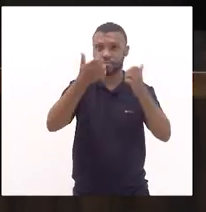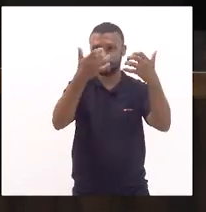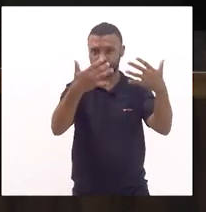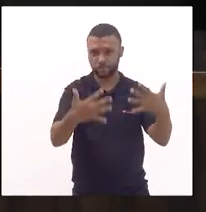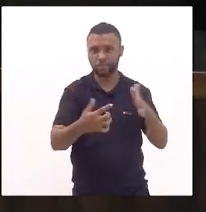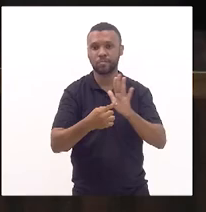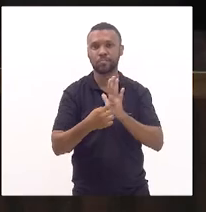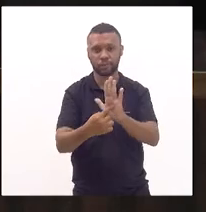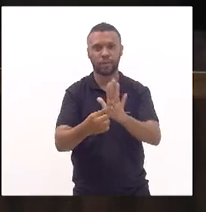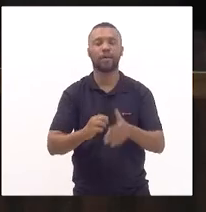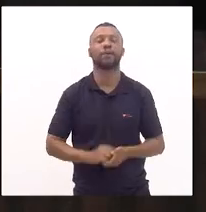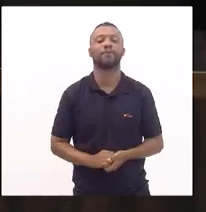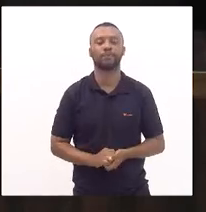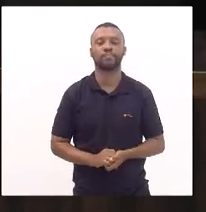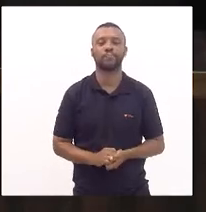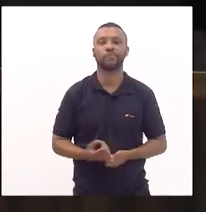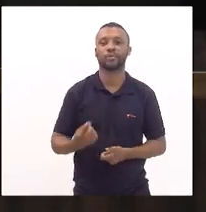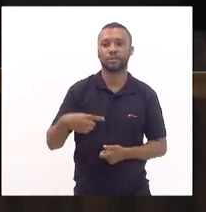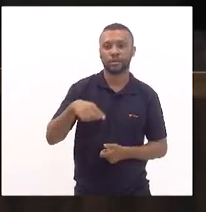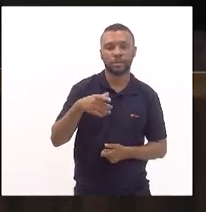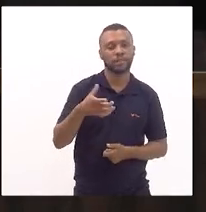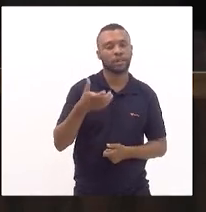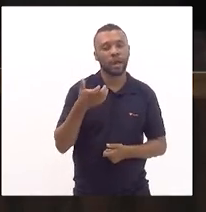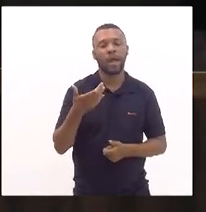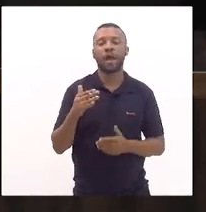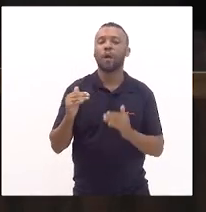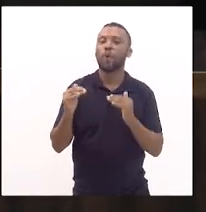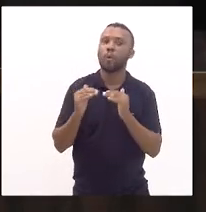quem é